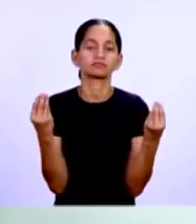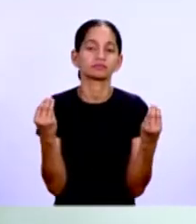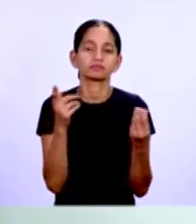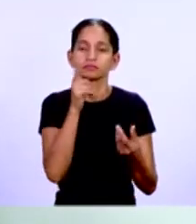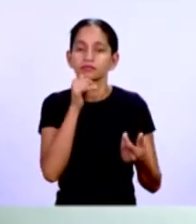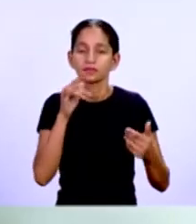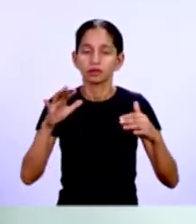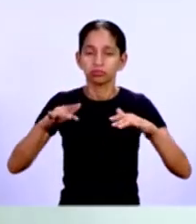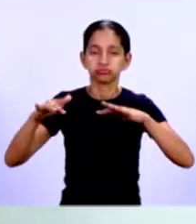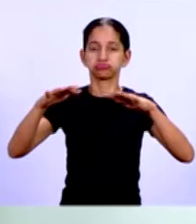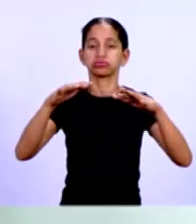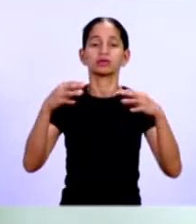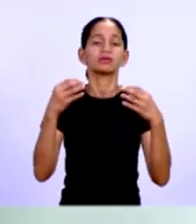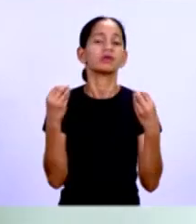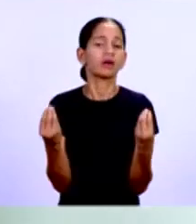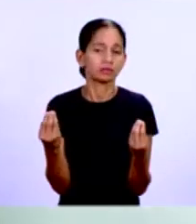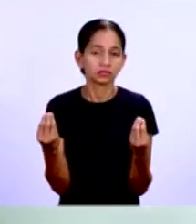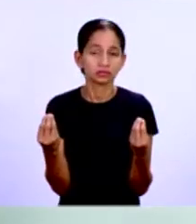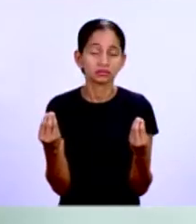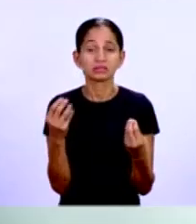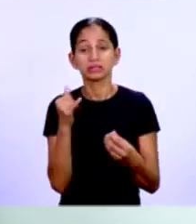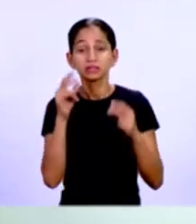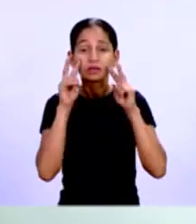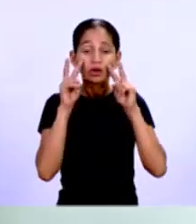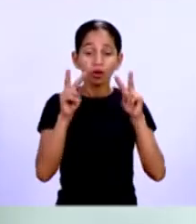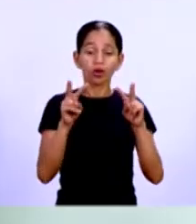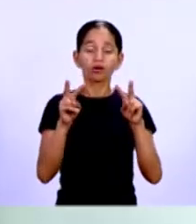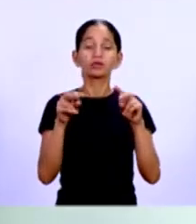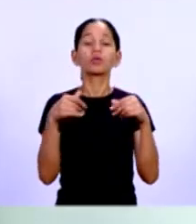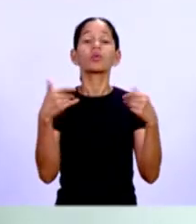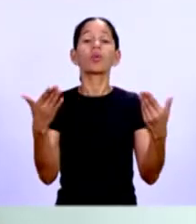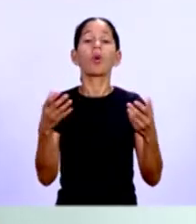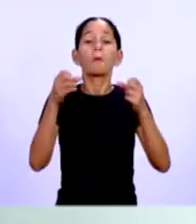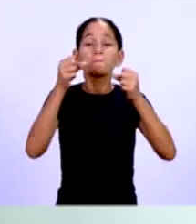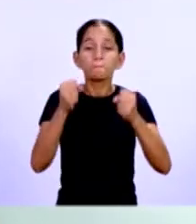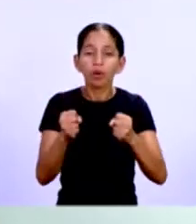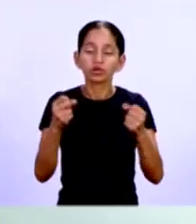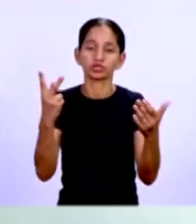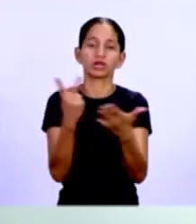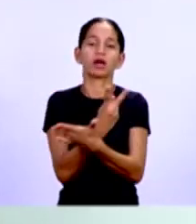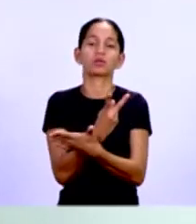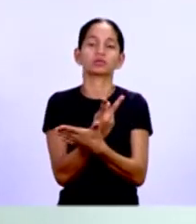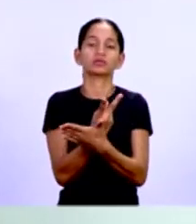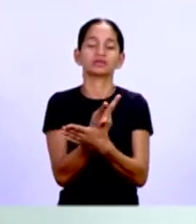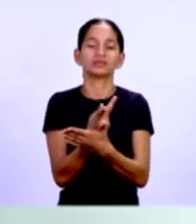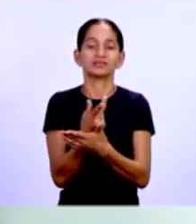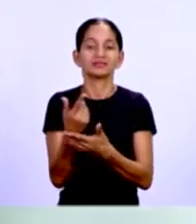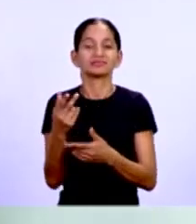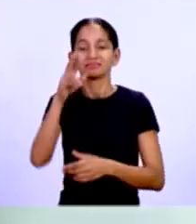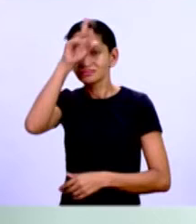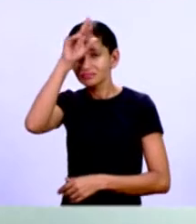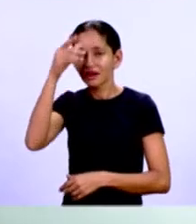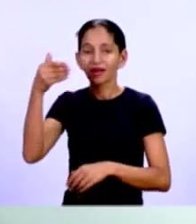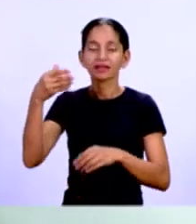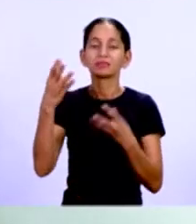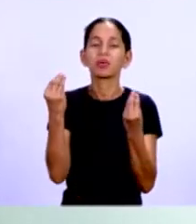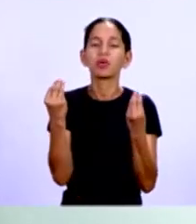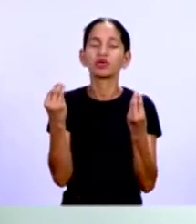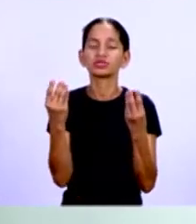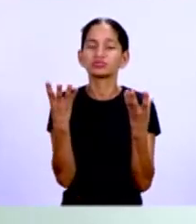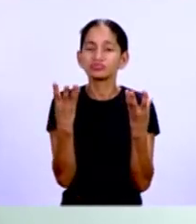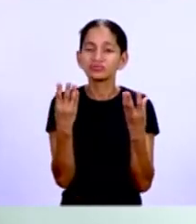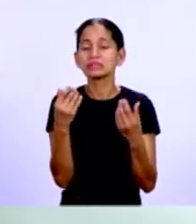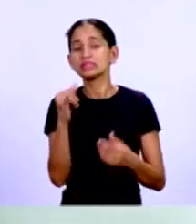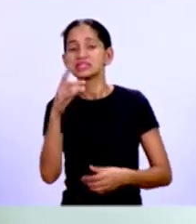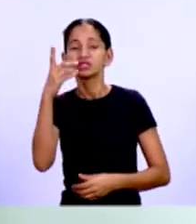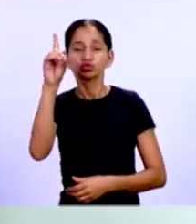trazer baratas lá para dentro. Então, se eu olho para isso, eu falo, qual evento que pode incorrer nesse risco? Quando a gente fala do dólar,